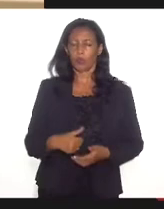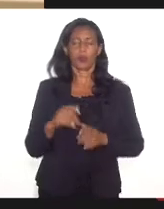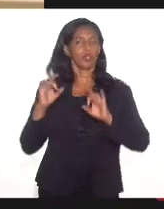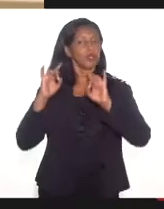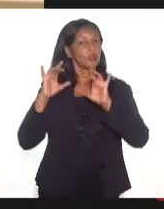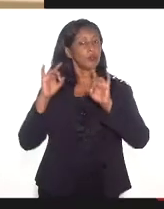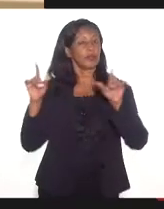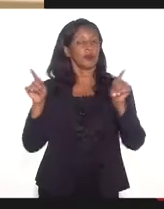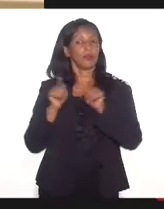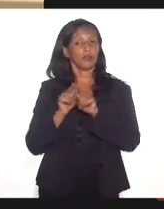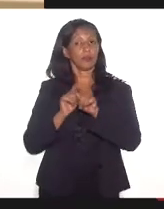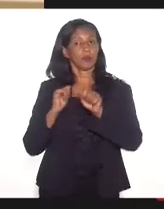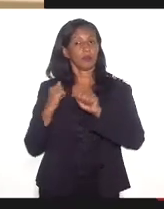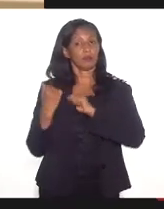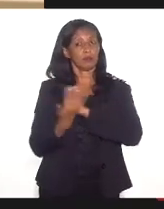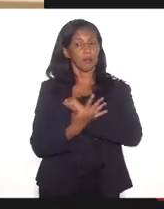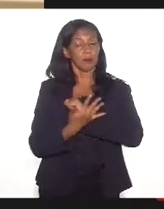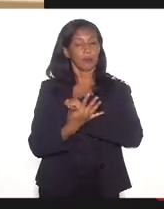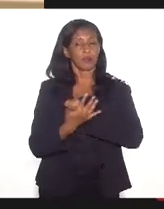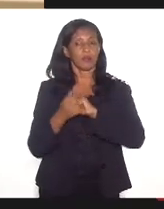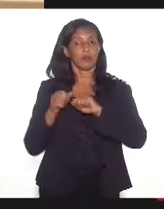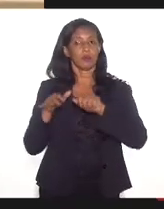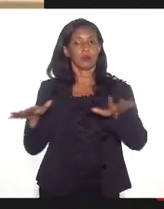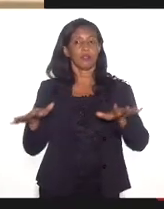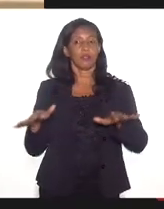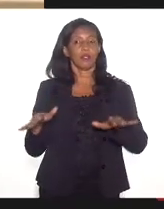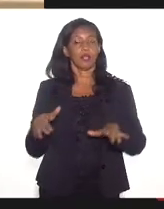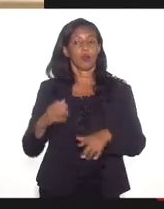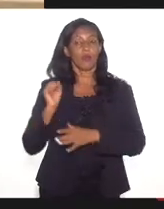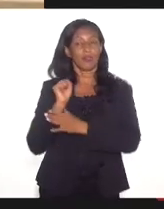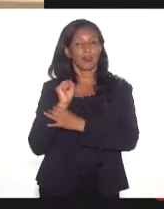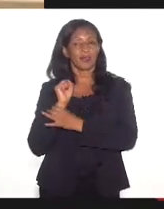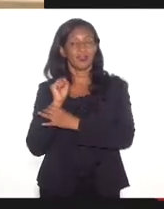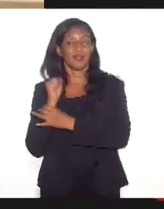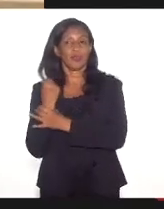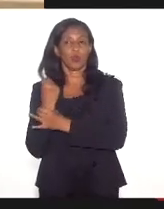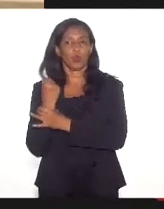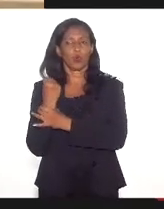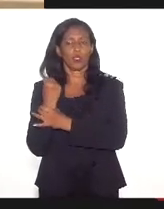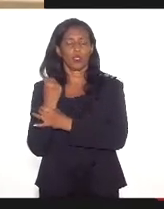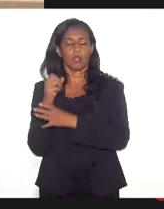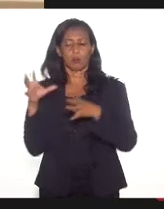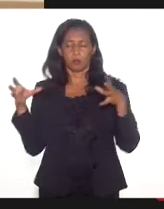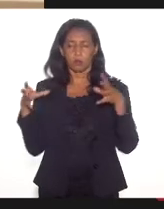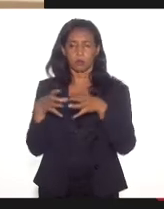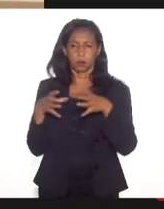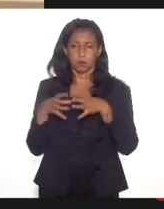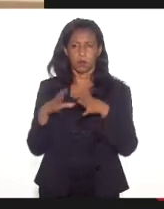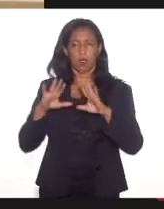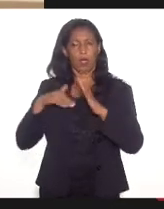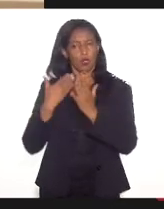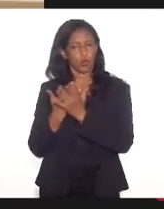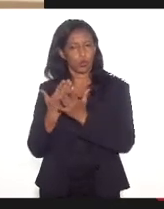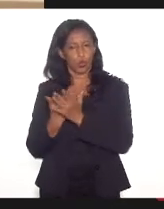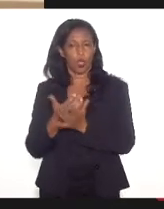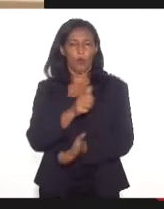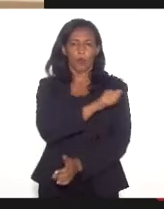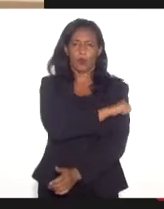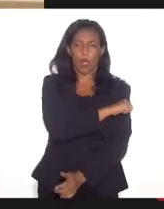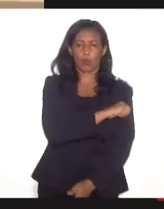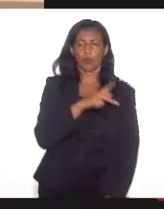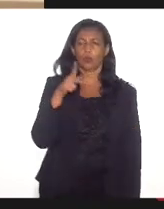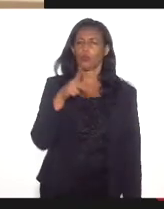também, nesse momento de pandemia, a possibilidade de uma segurança para a comunidade escolar, para os alunos, para os